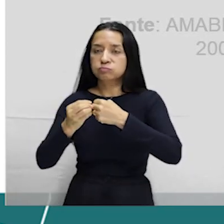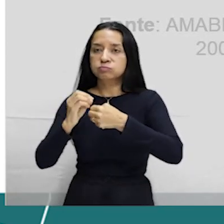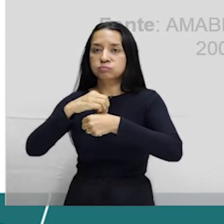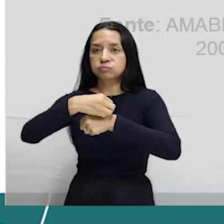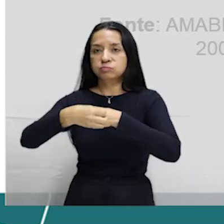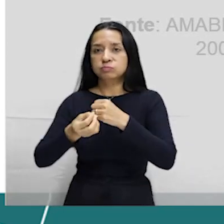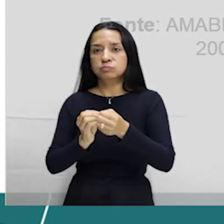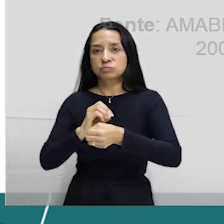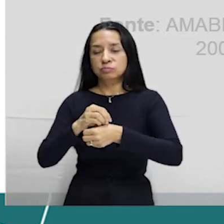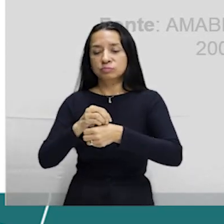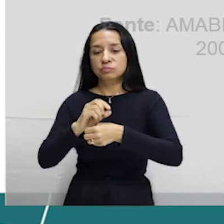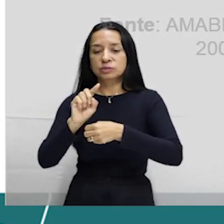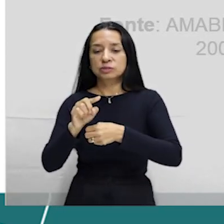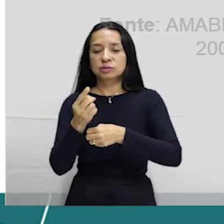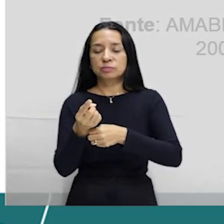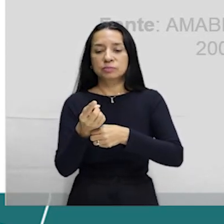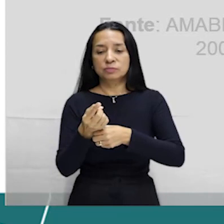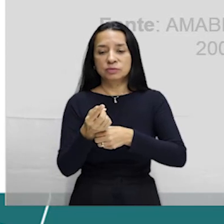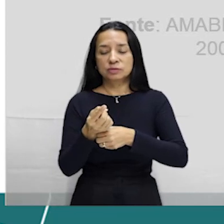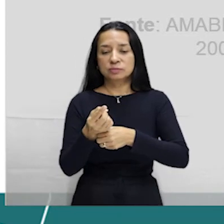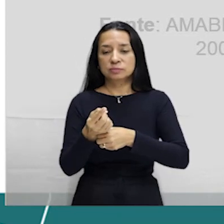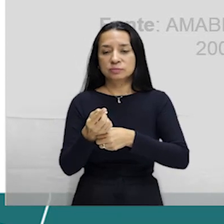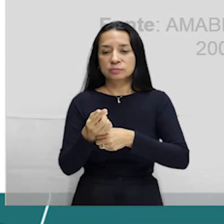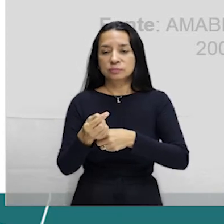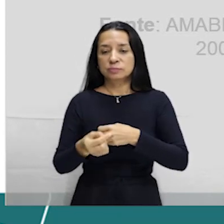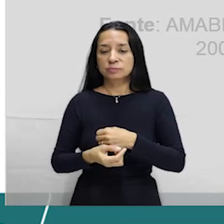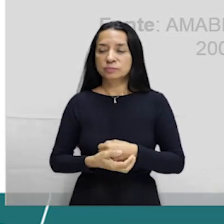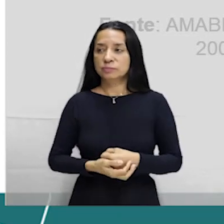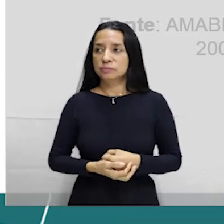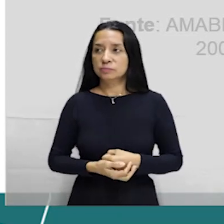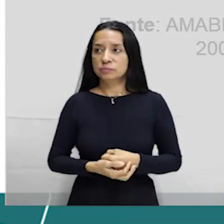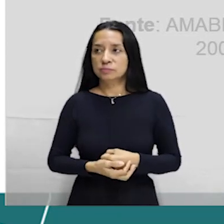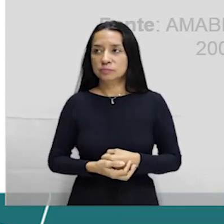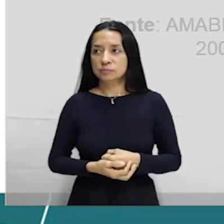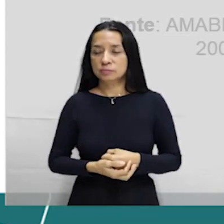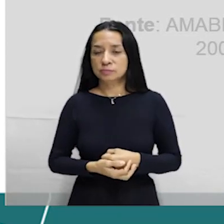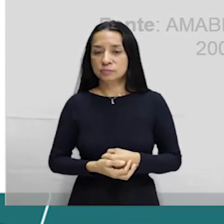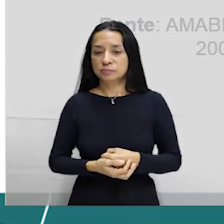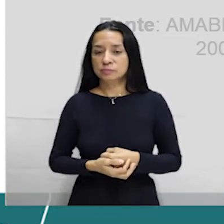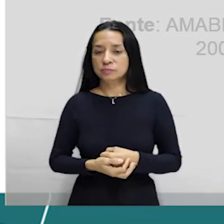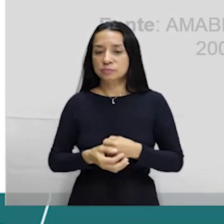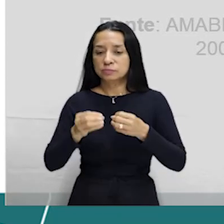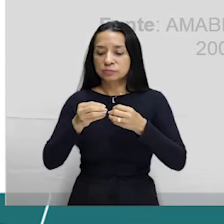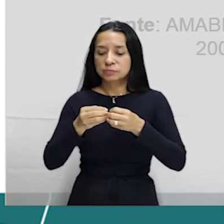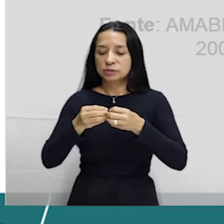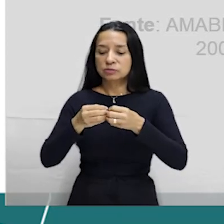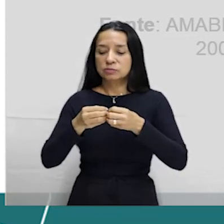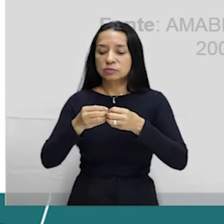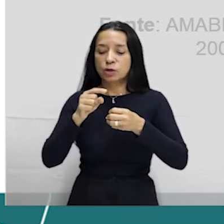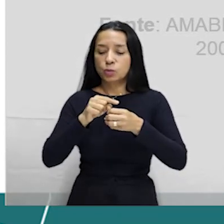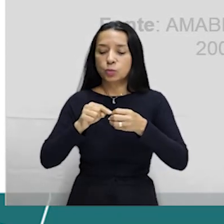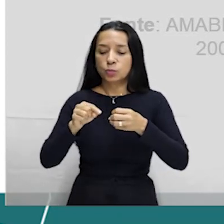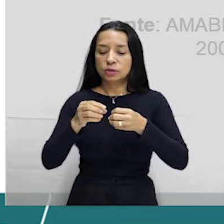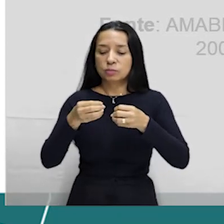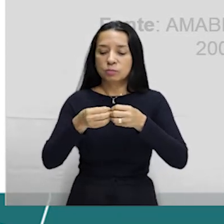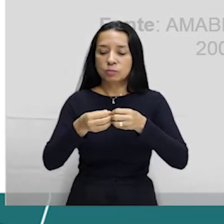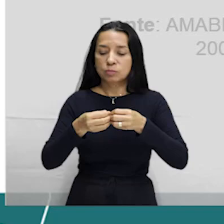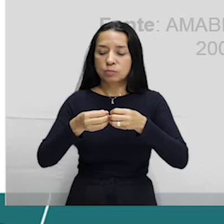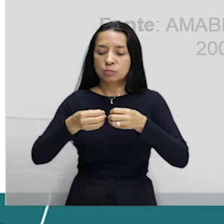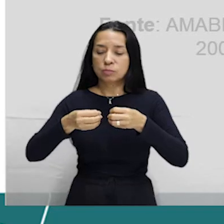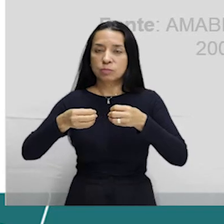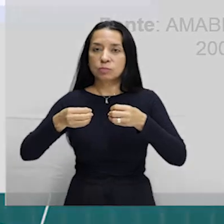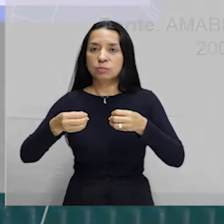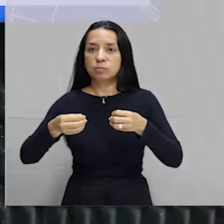pessoal? Depois da mórula, essa mórula aqui, ela vai se dividir em 2, vai